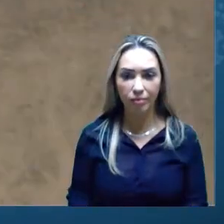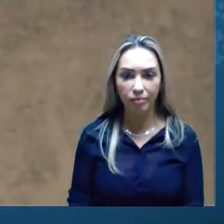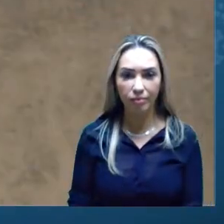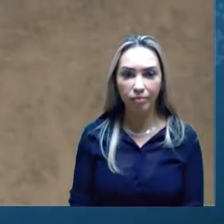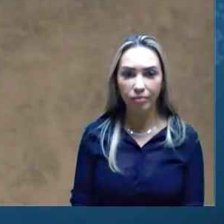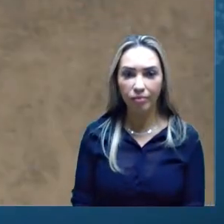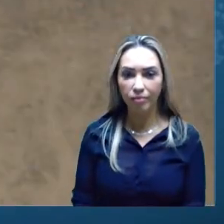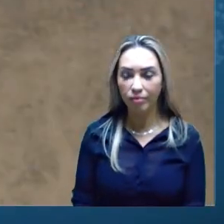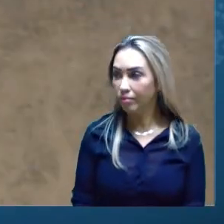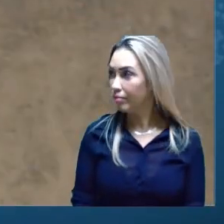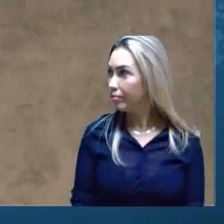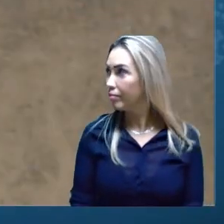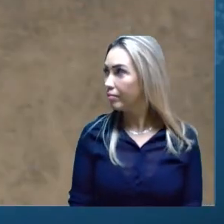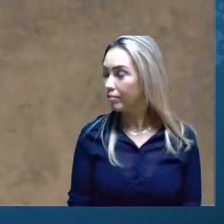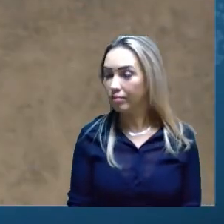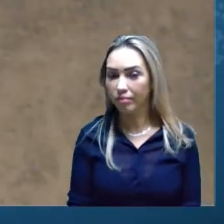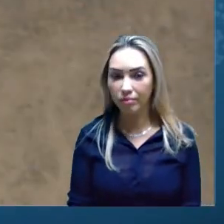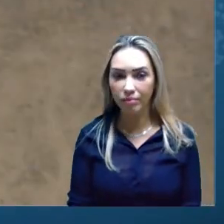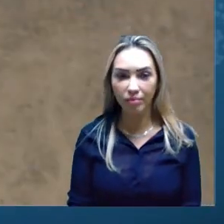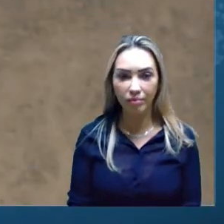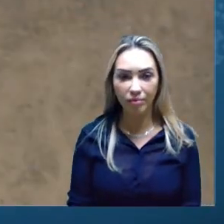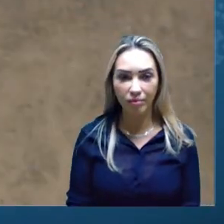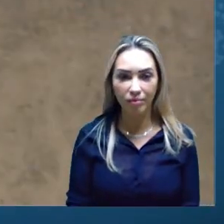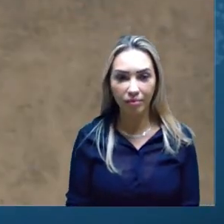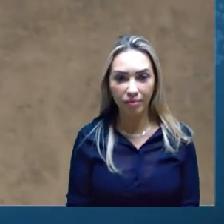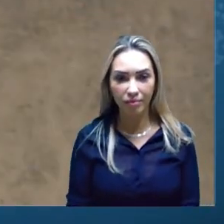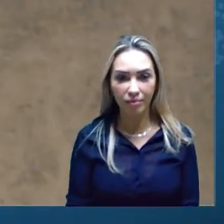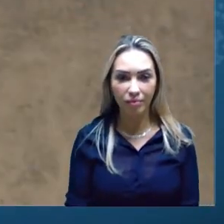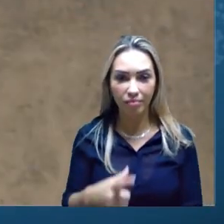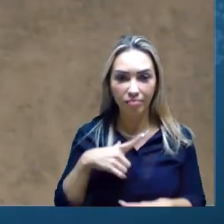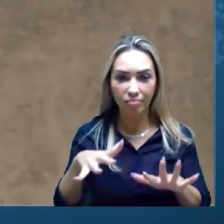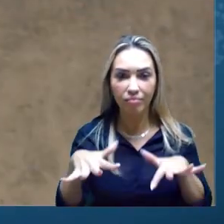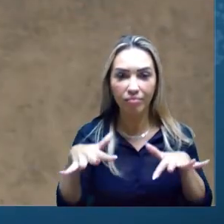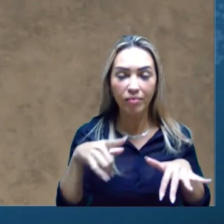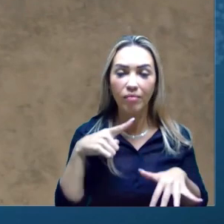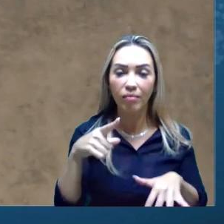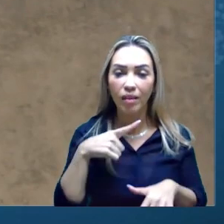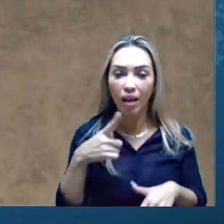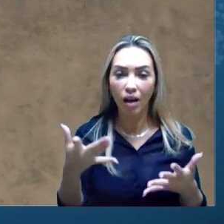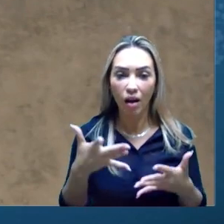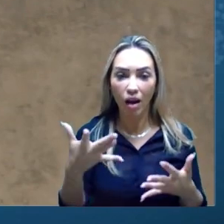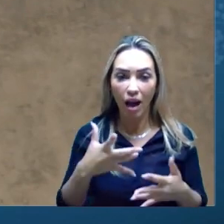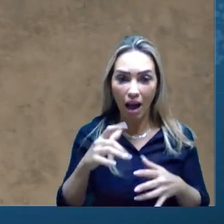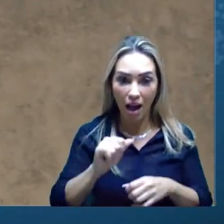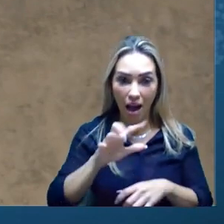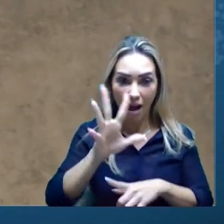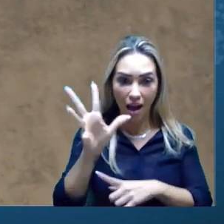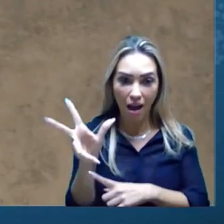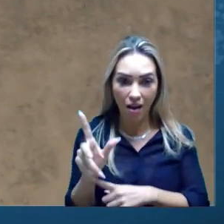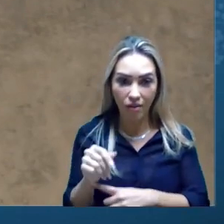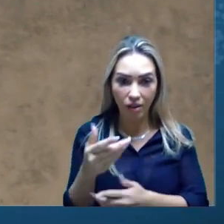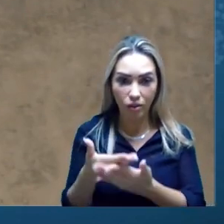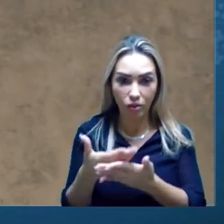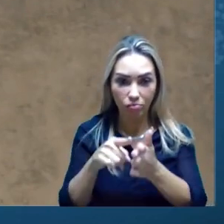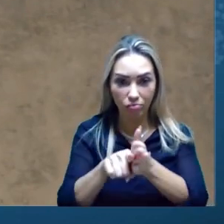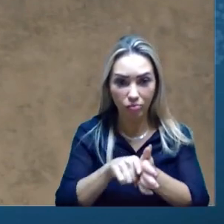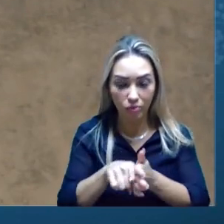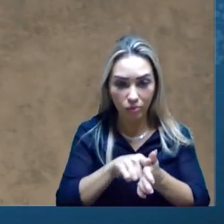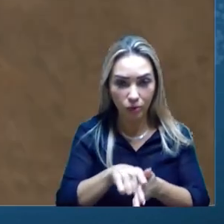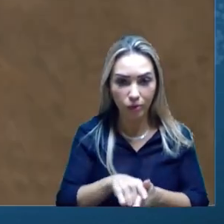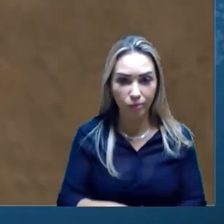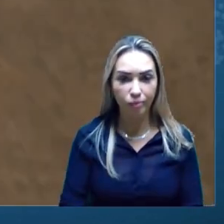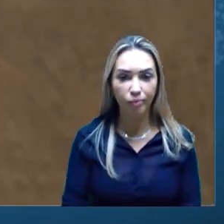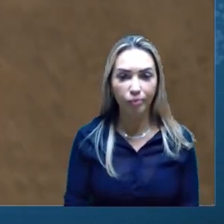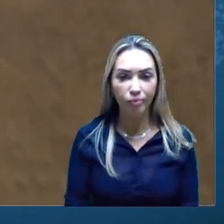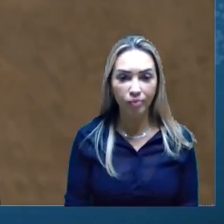Ele fará a apresentação The Impact of COVID-19 in Africa and Lessons for the Future. Ele